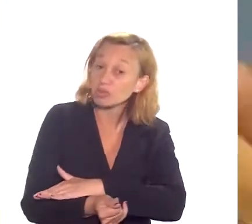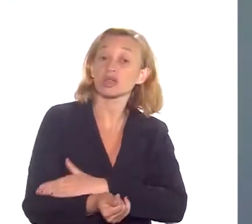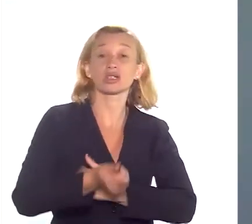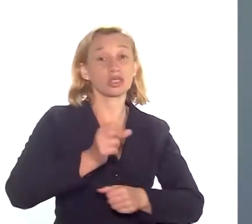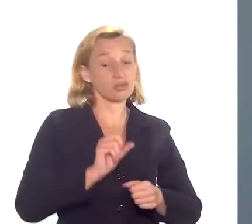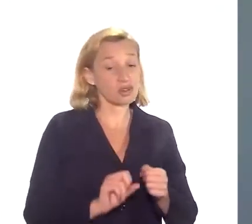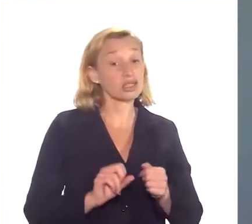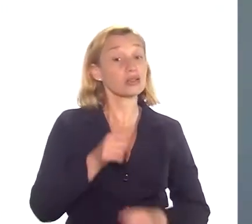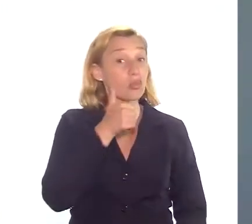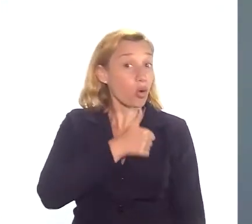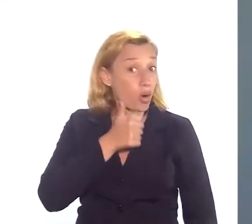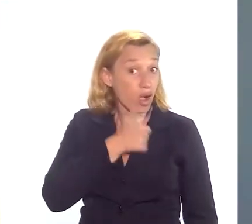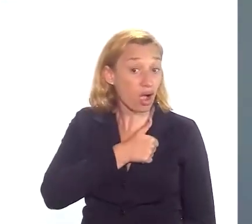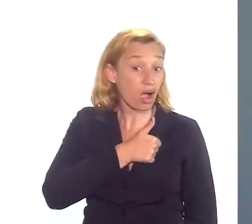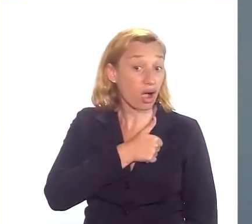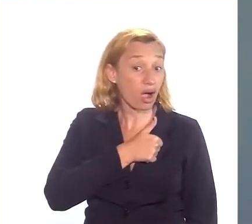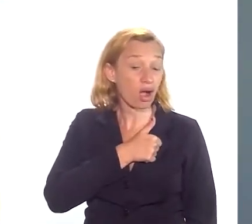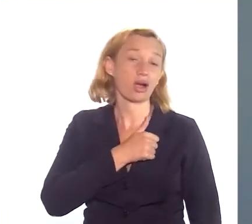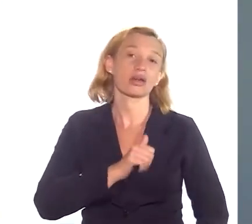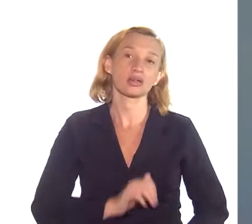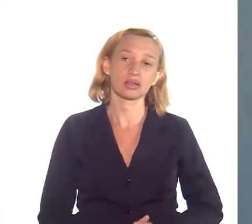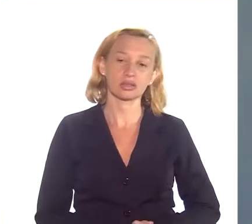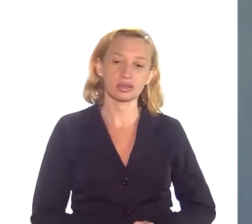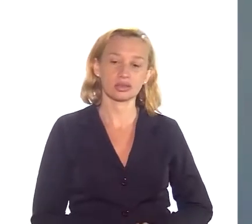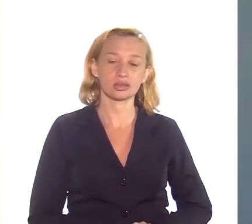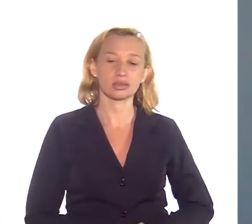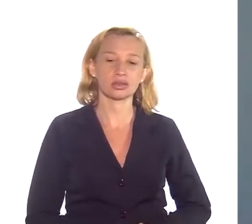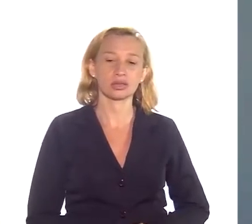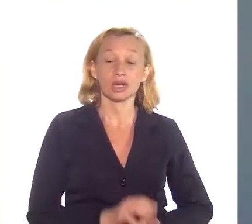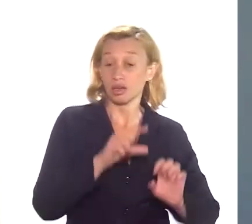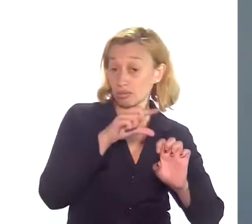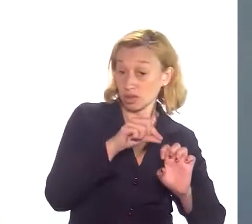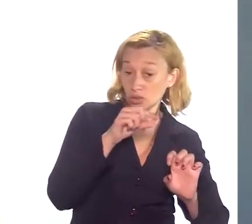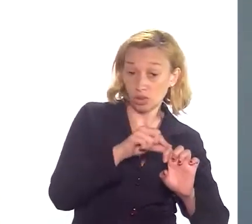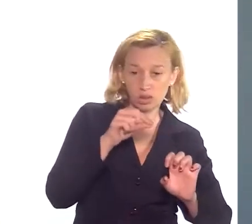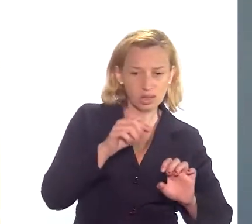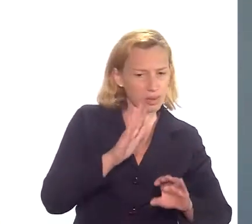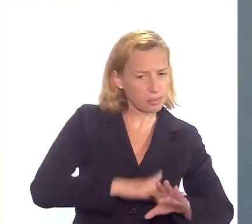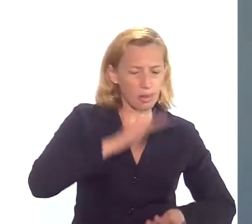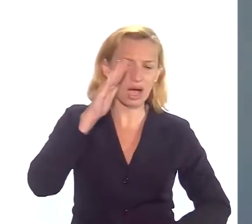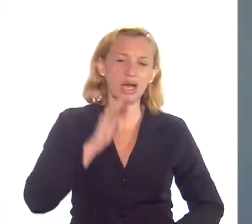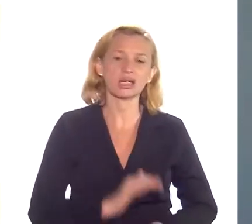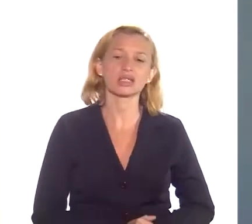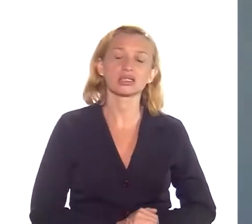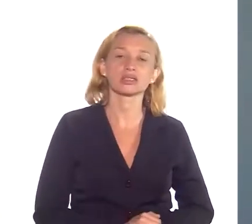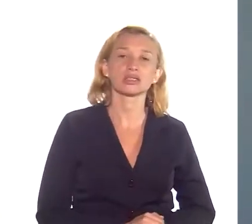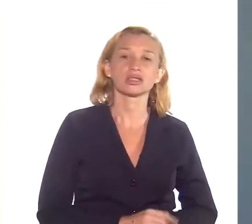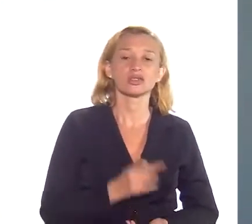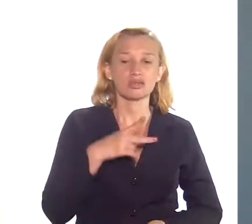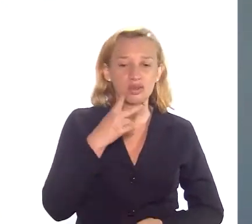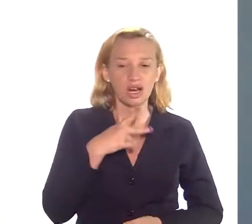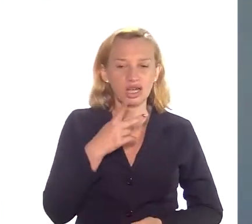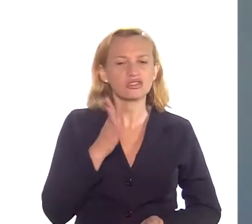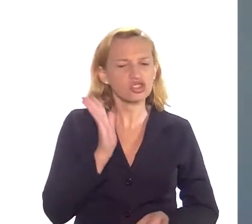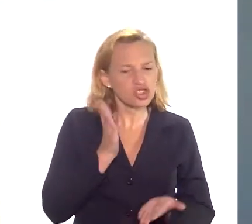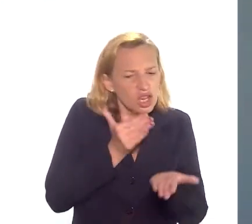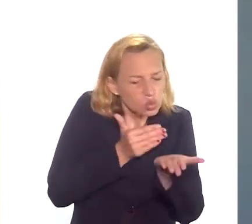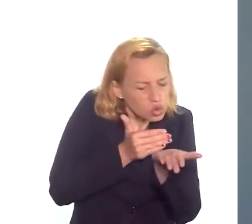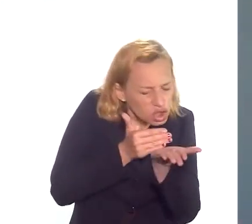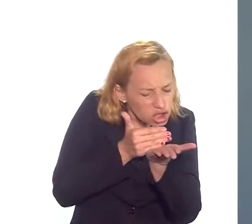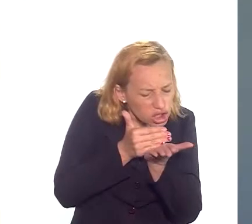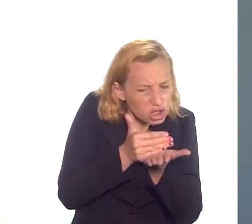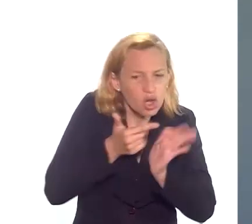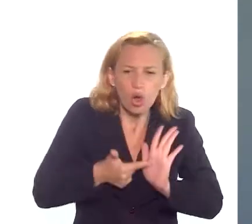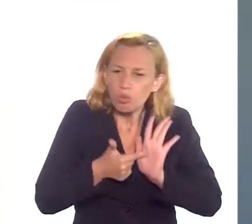o investimento que tem que ser feito nas mulheres, que perpassa o empreendedorismo. A gente está falando desse investimento ser